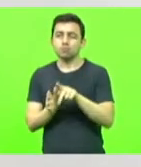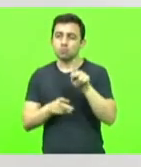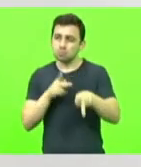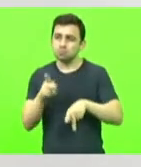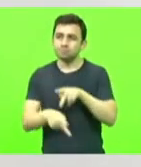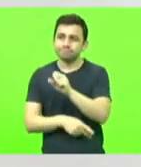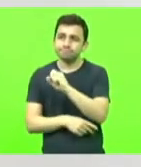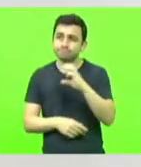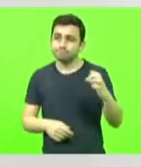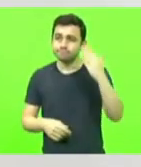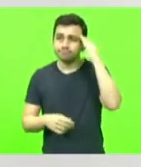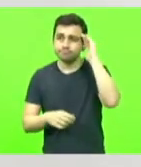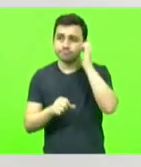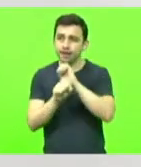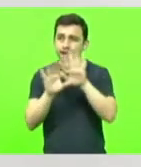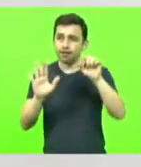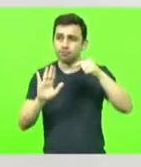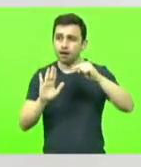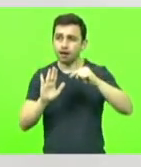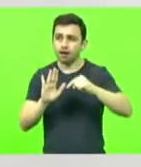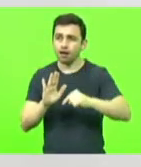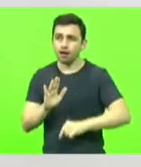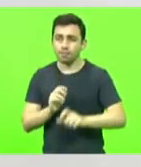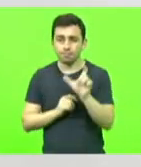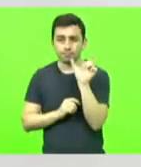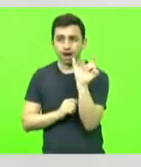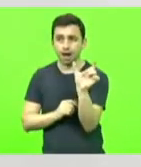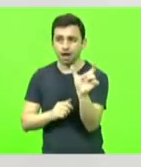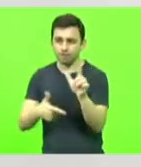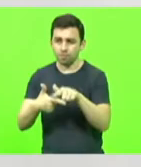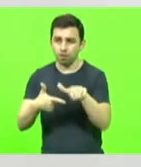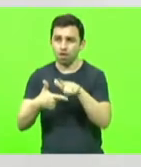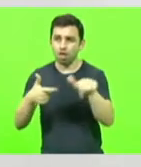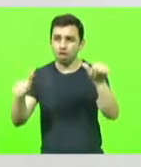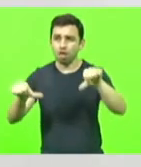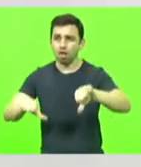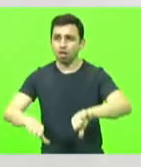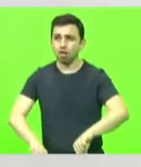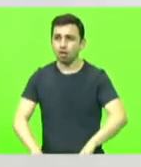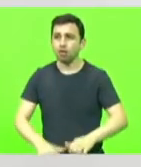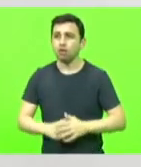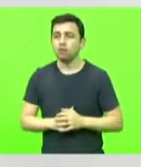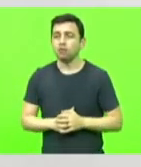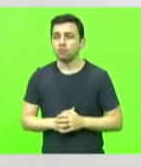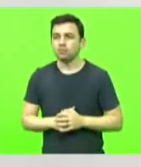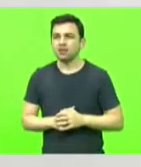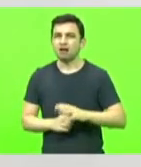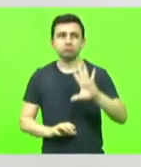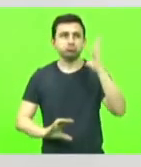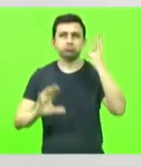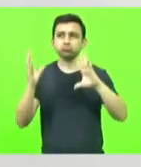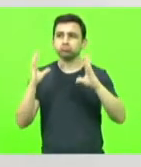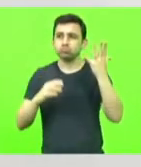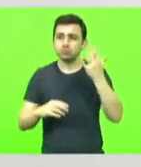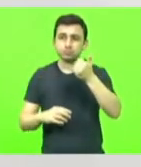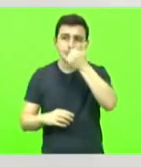a compreenderem com profundidade a palavra desastre. Os desastres perpetuam e destroem nossas